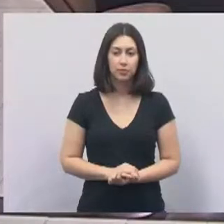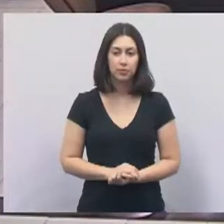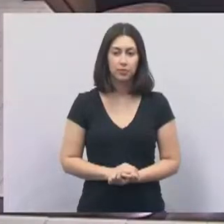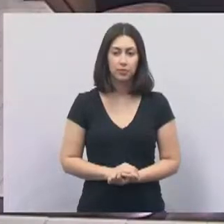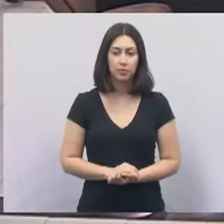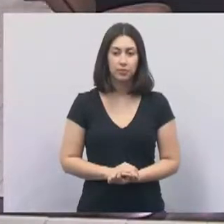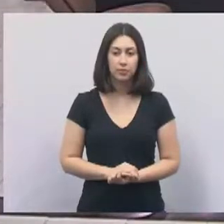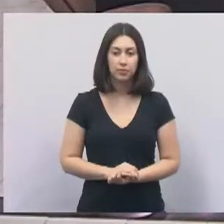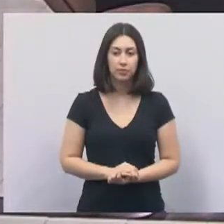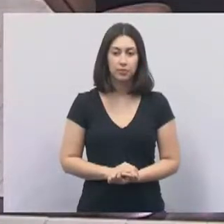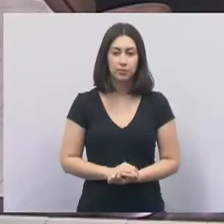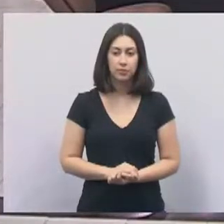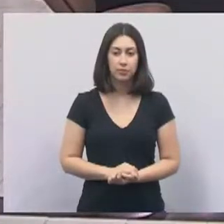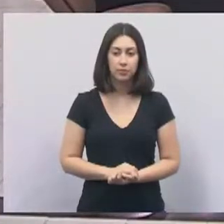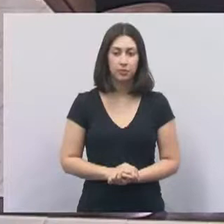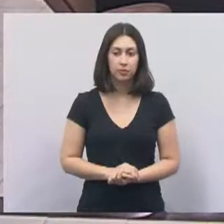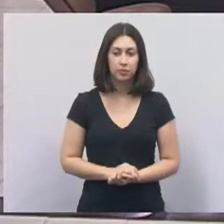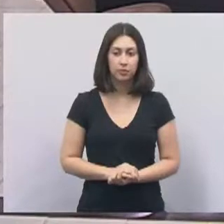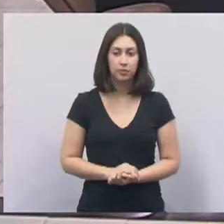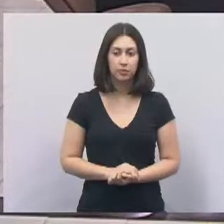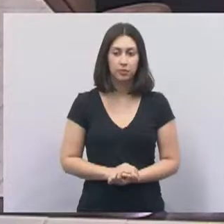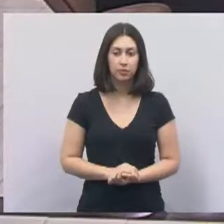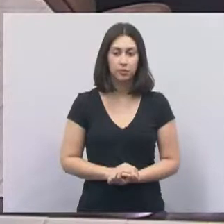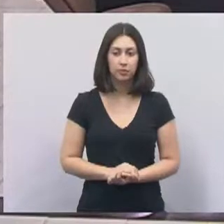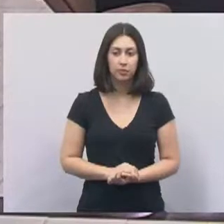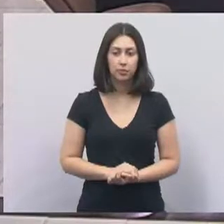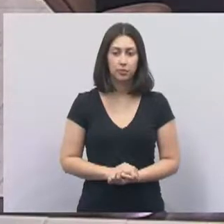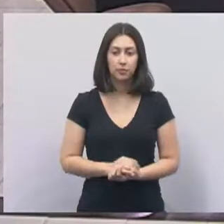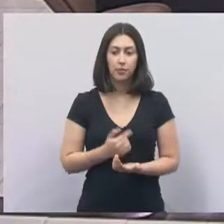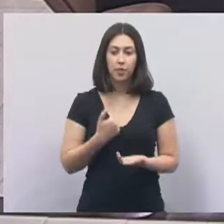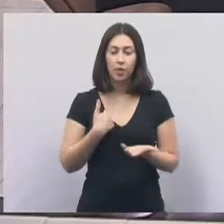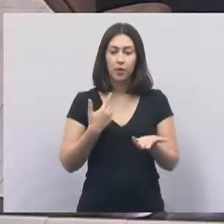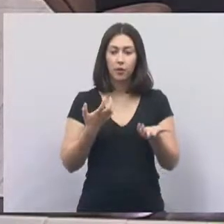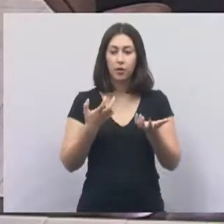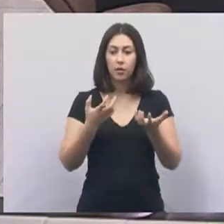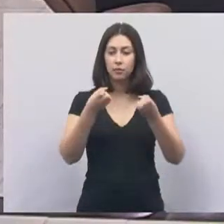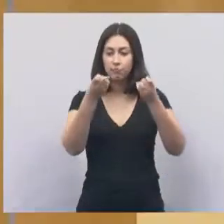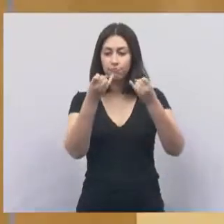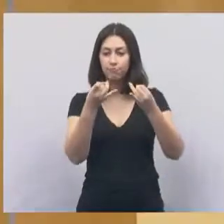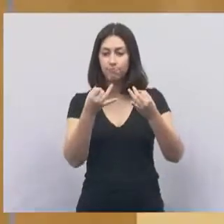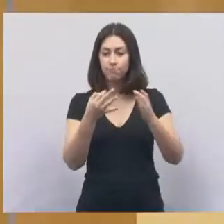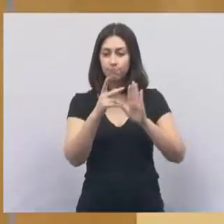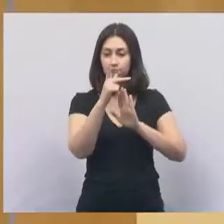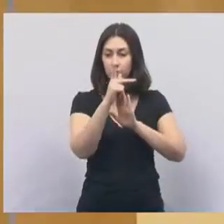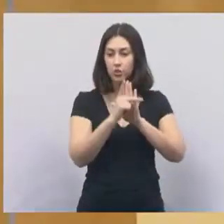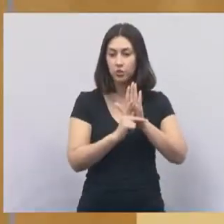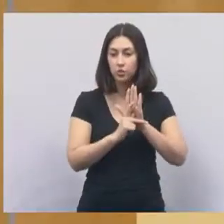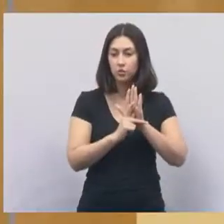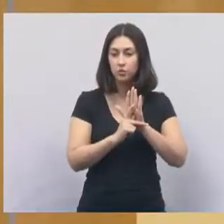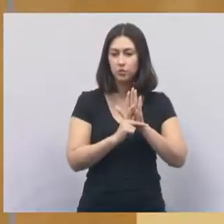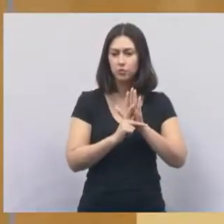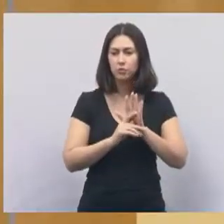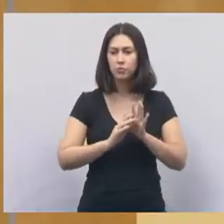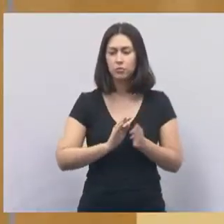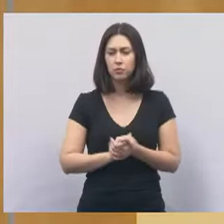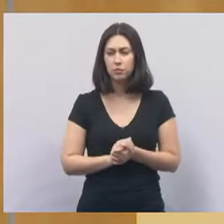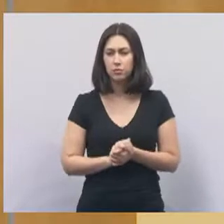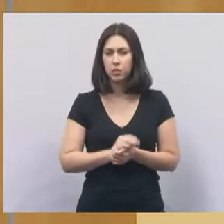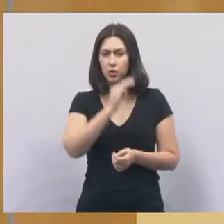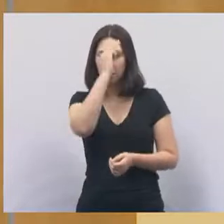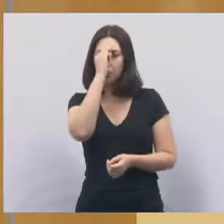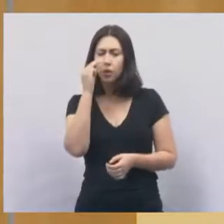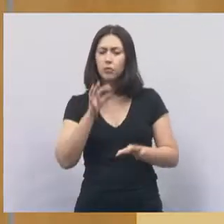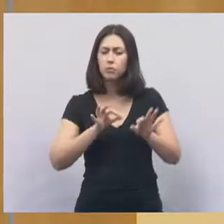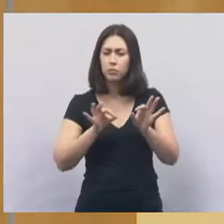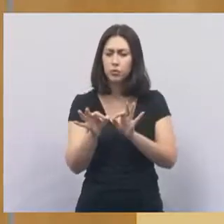Boa tarde a todos gostaria também de falar sobre esse projeto e a gente Maria Amélia você elaborou